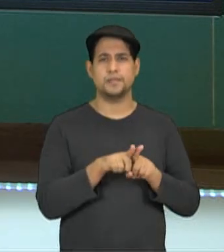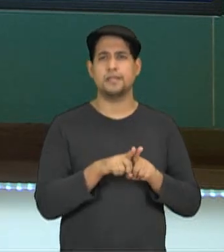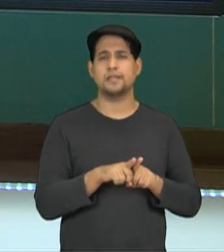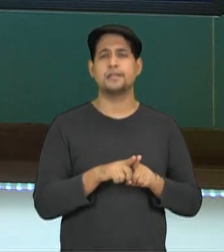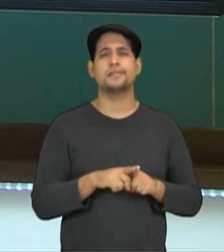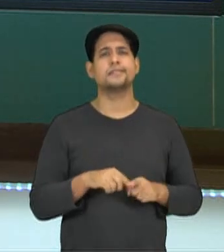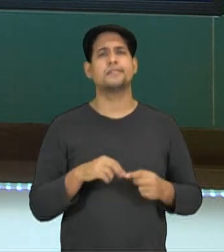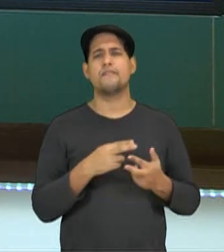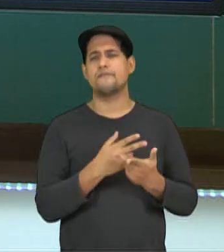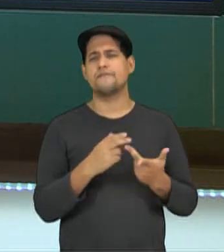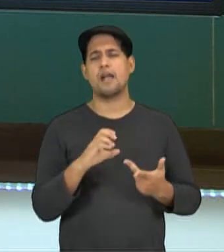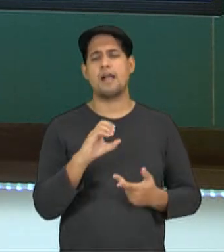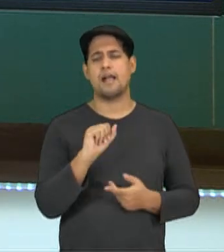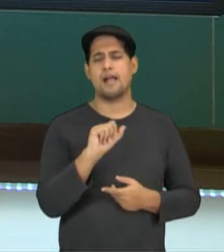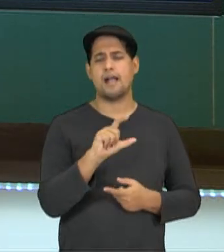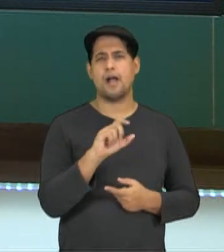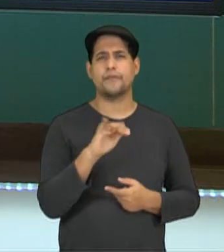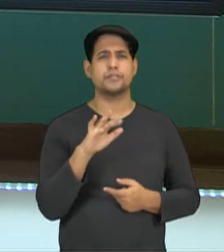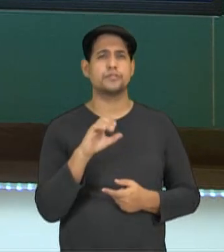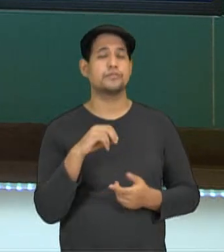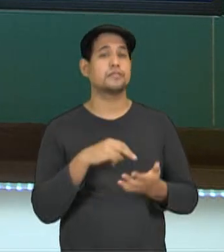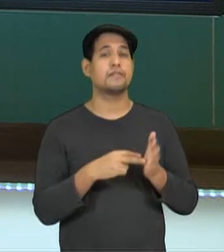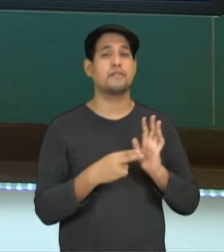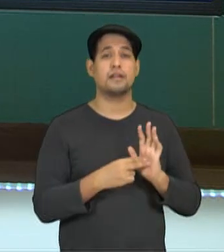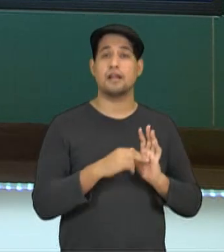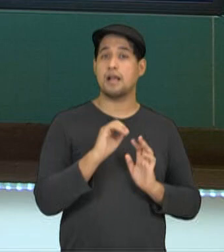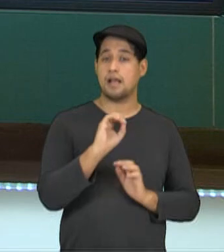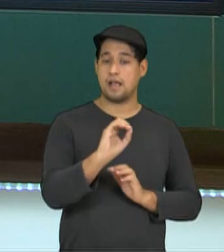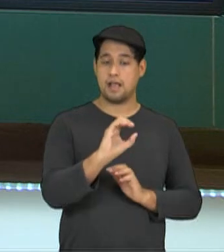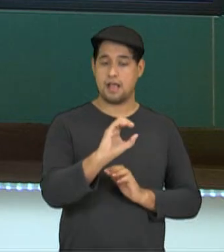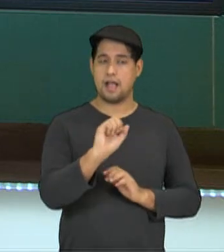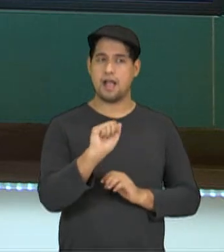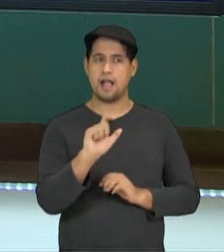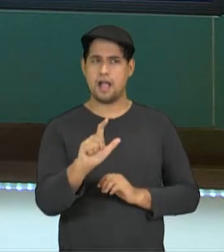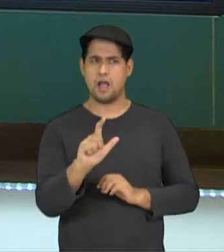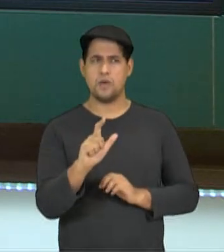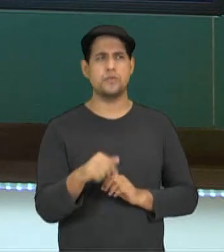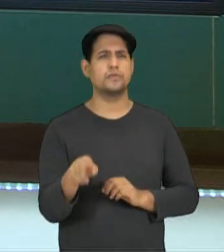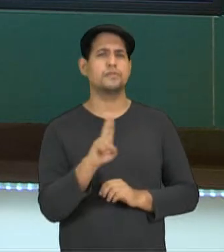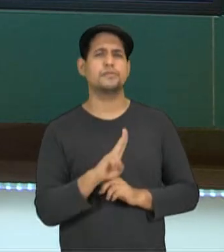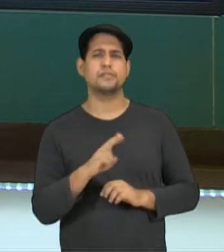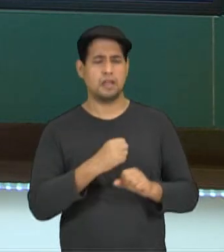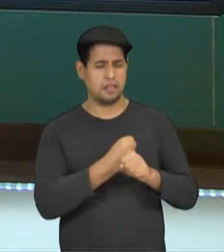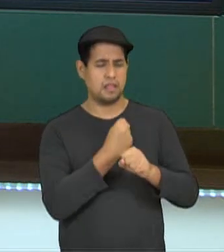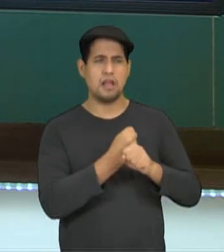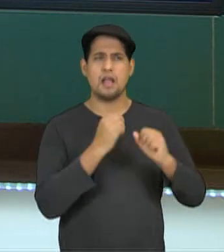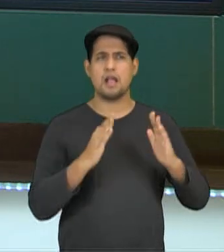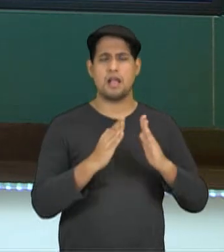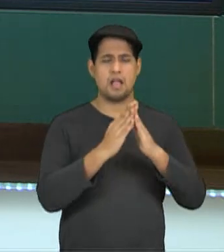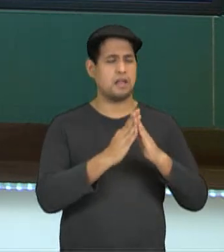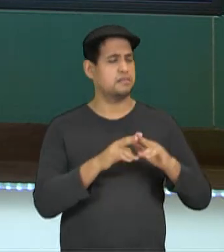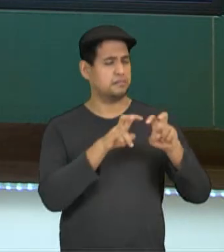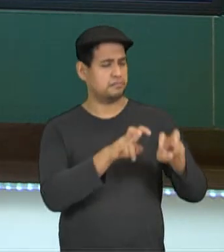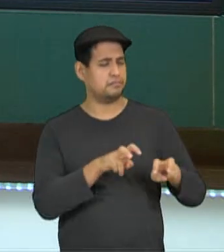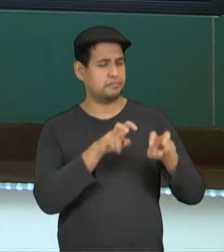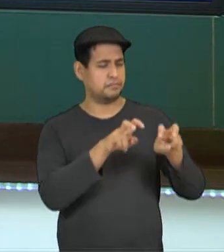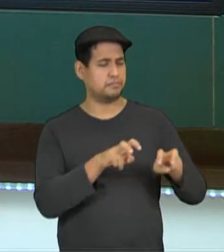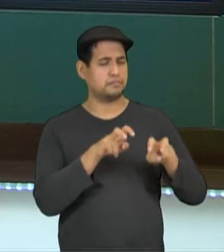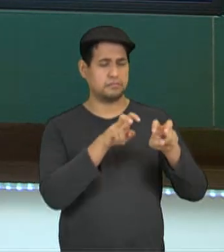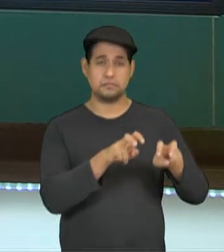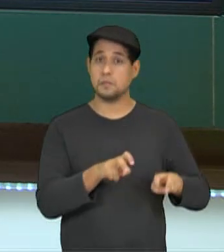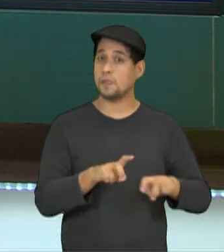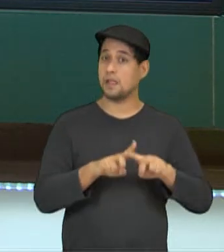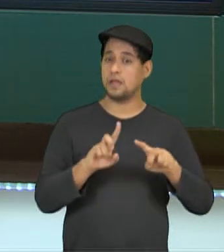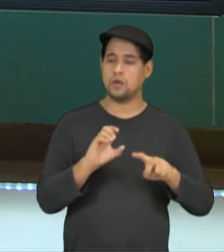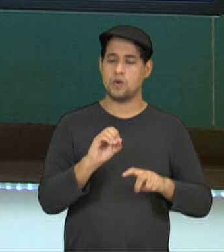o óxido de cálcio, que é a cal virgem, muito usada aí também em construção, agricultura, tá? Então